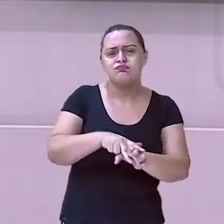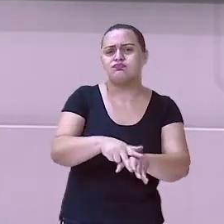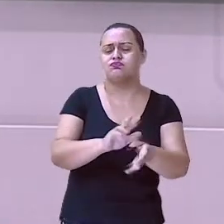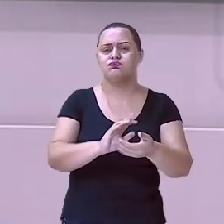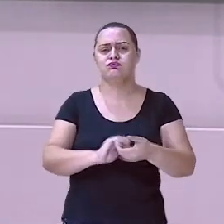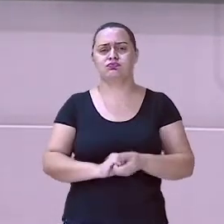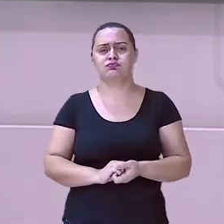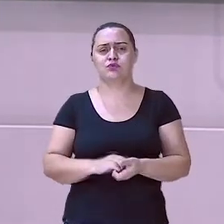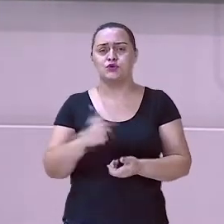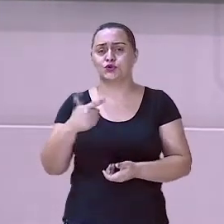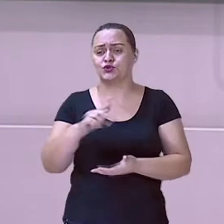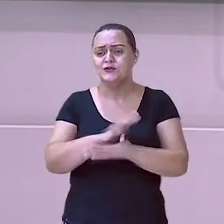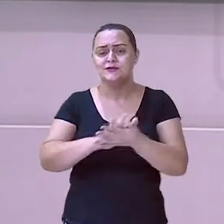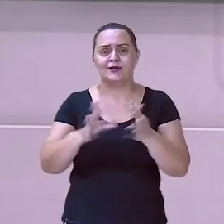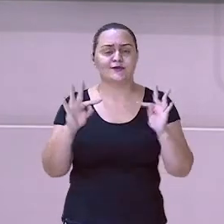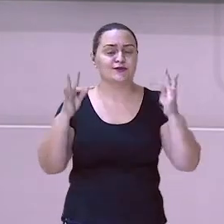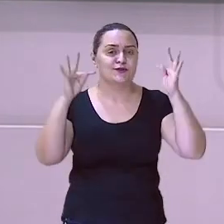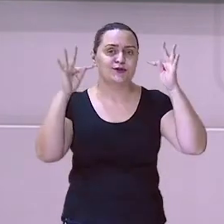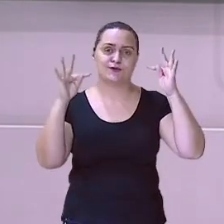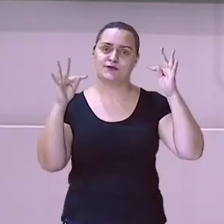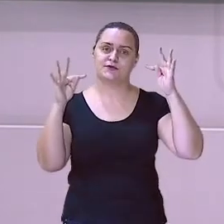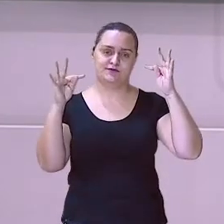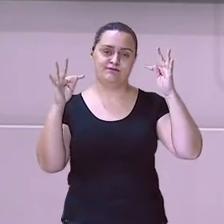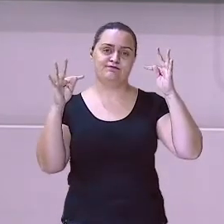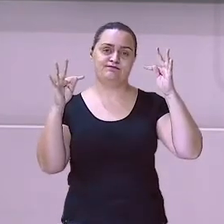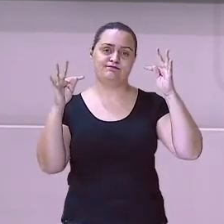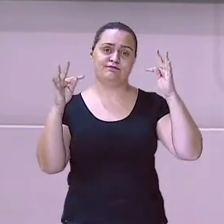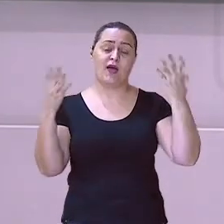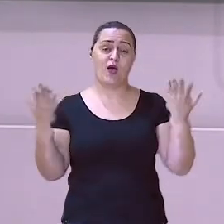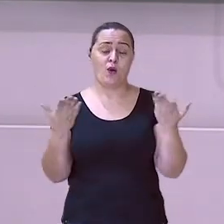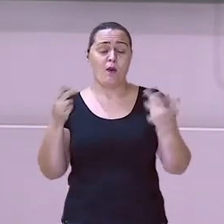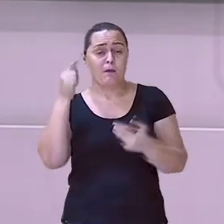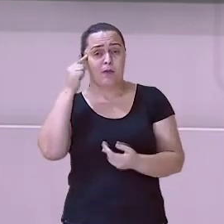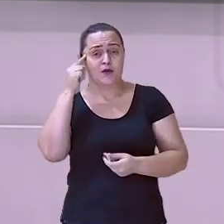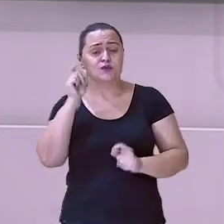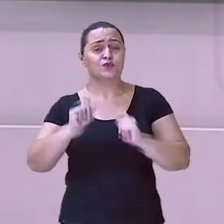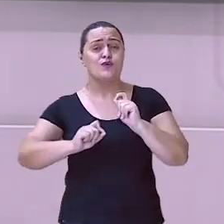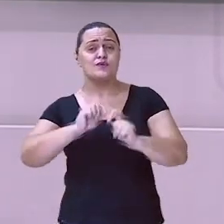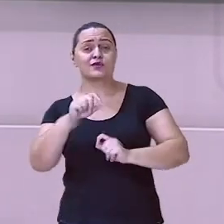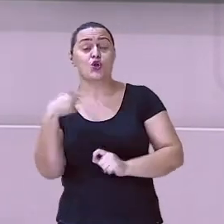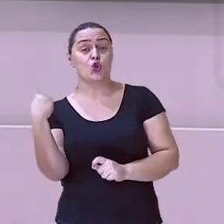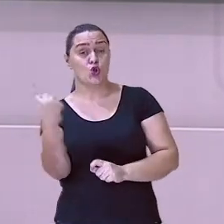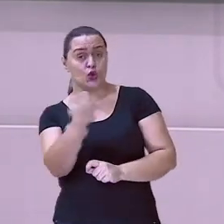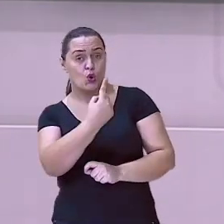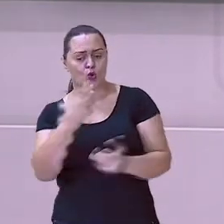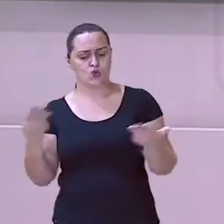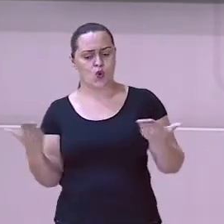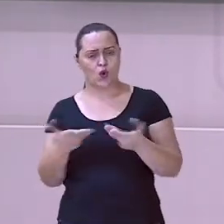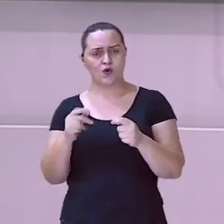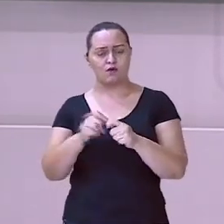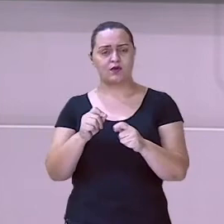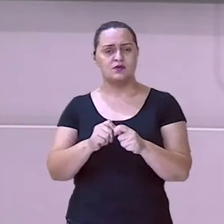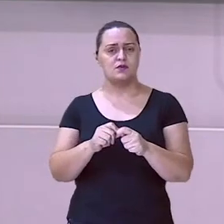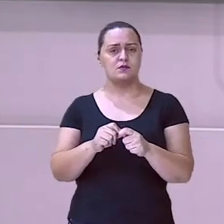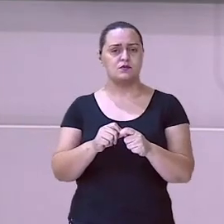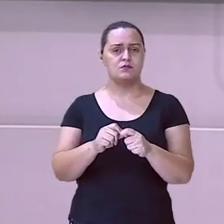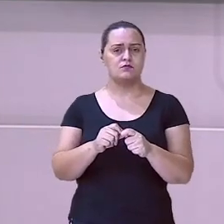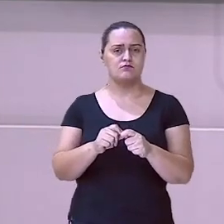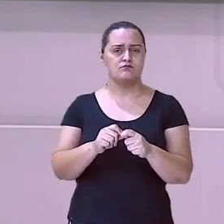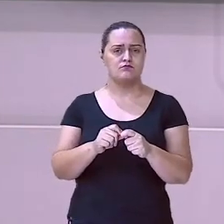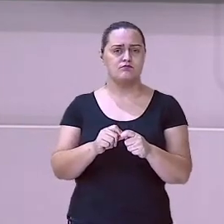até aqui. E o que nós vamos deixar para aqueles que virão depois de nós?